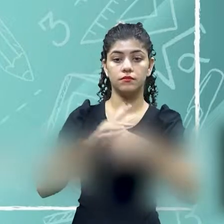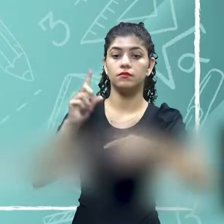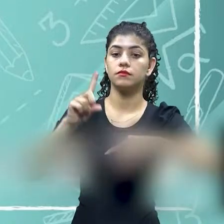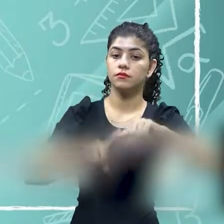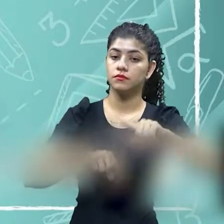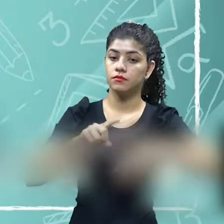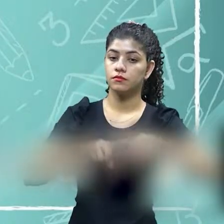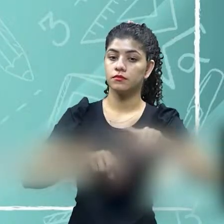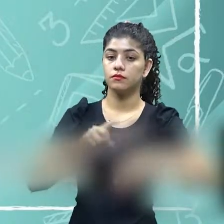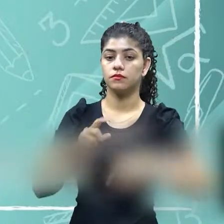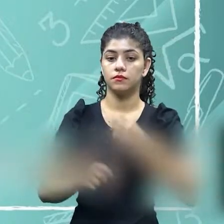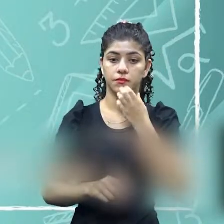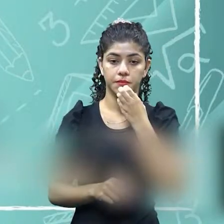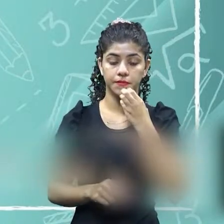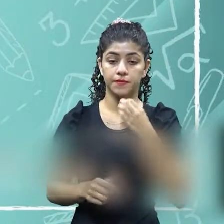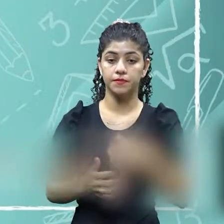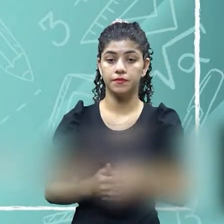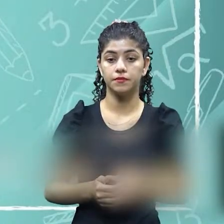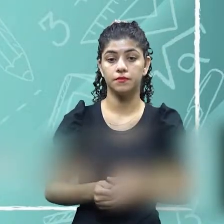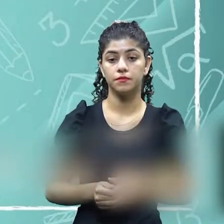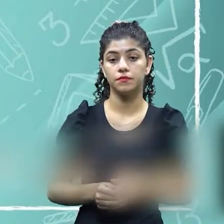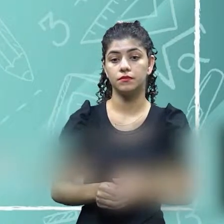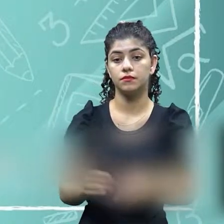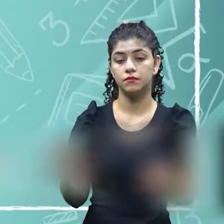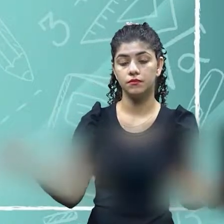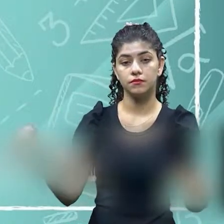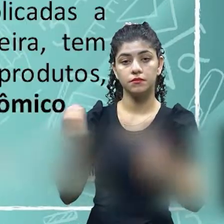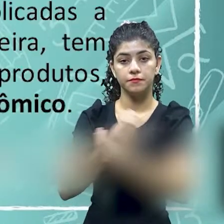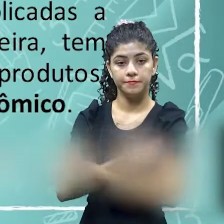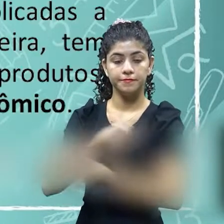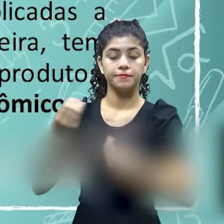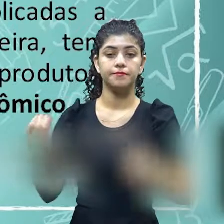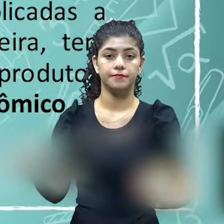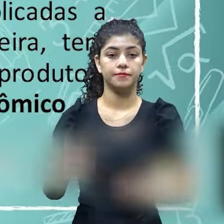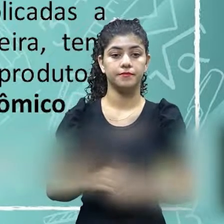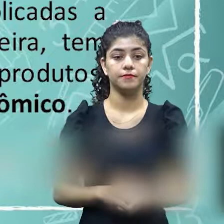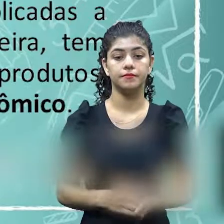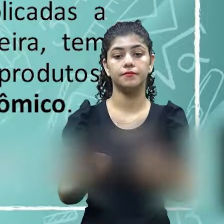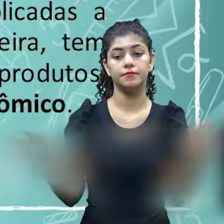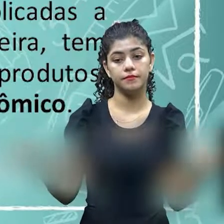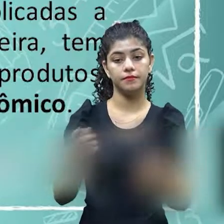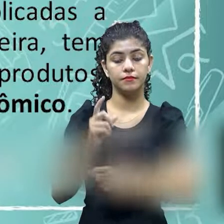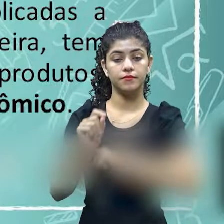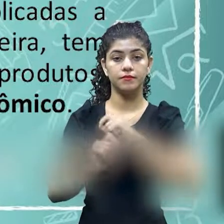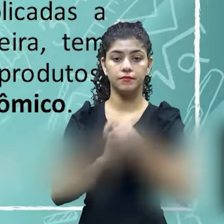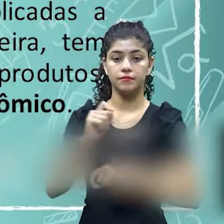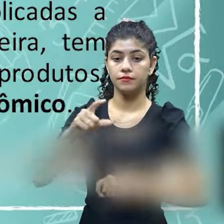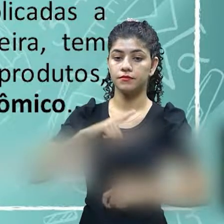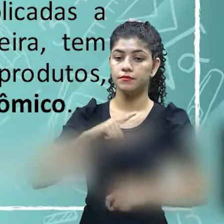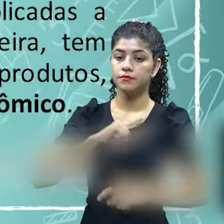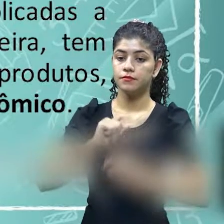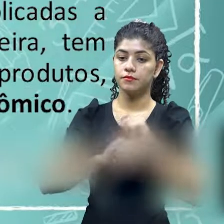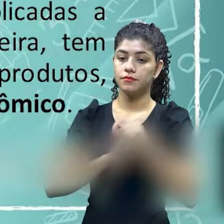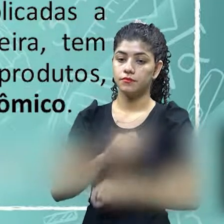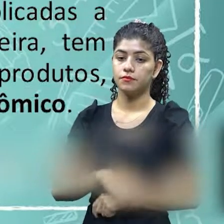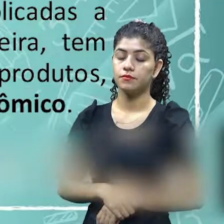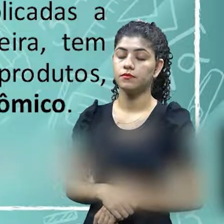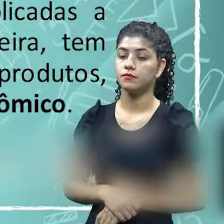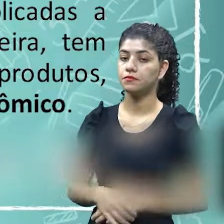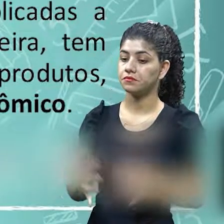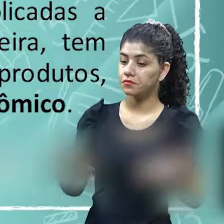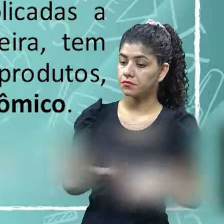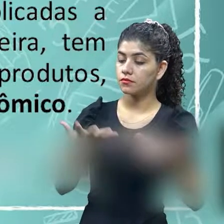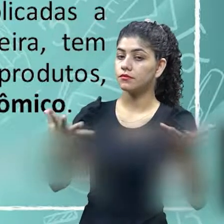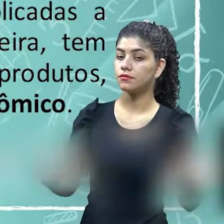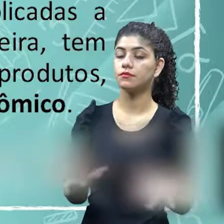importação dos produtos oriundos de cada país entre uns e os outros. Dessa maneira, tem como resultado o